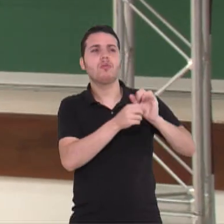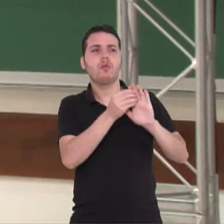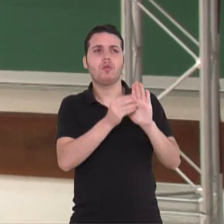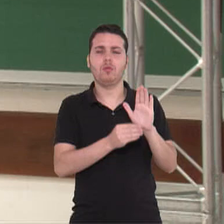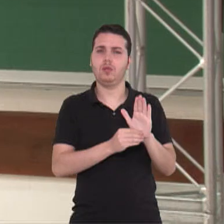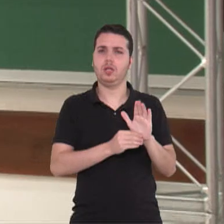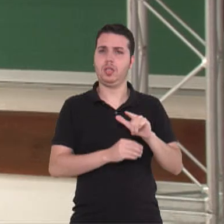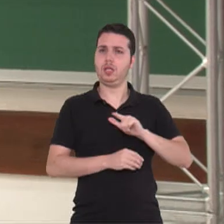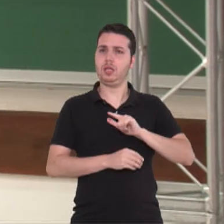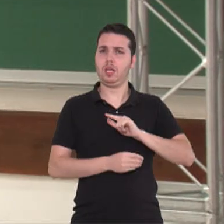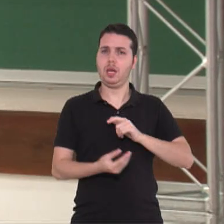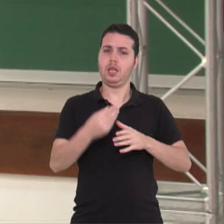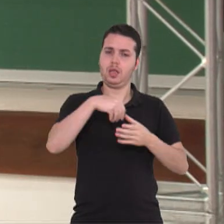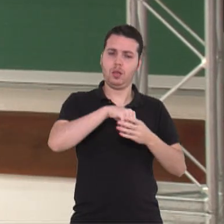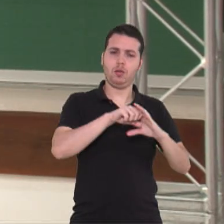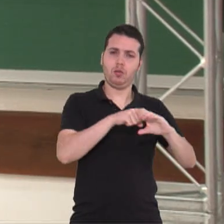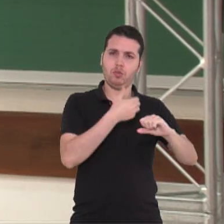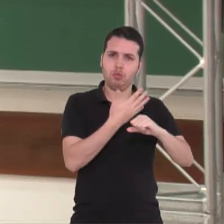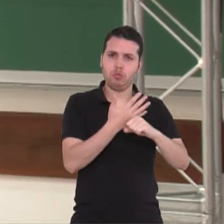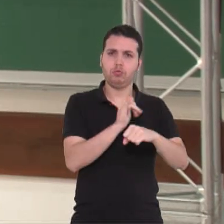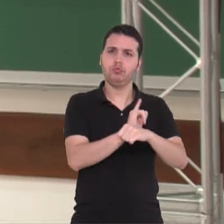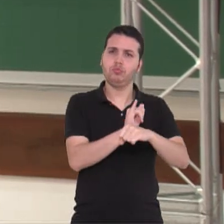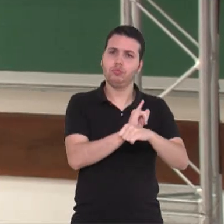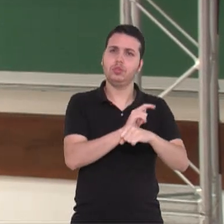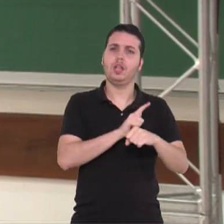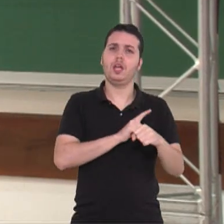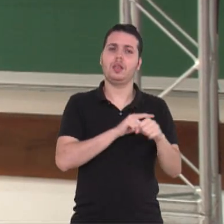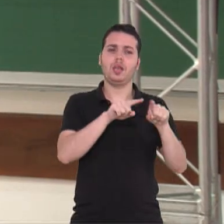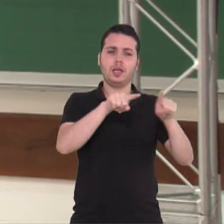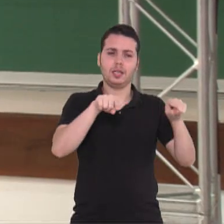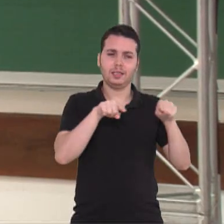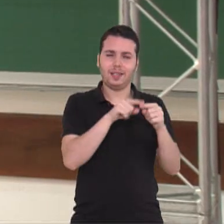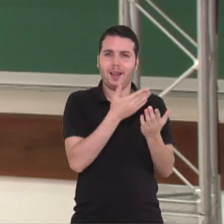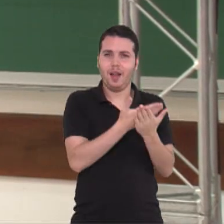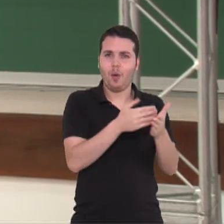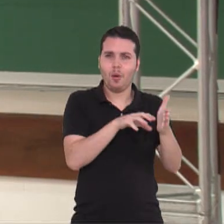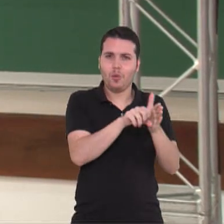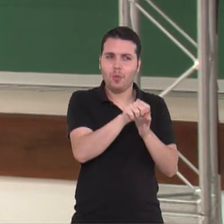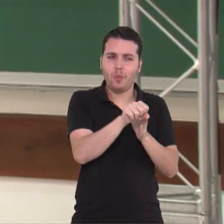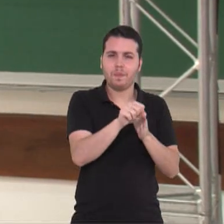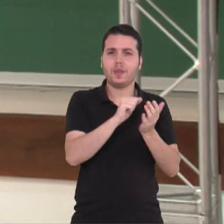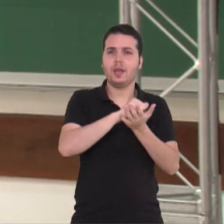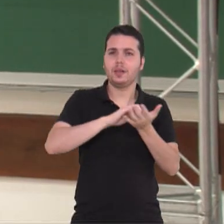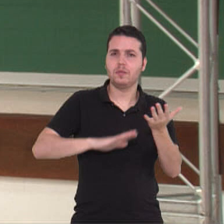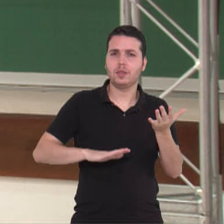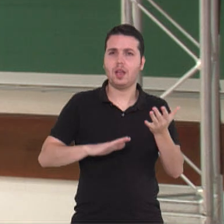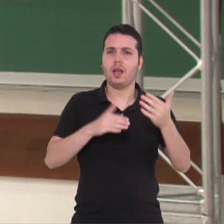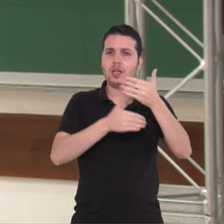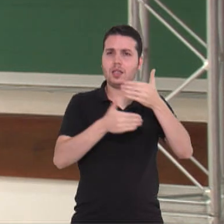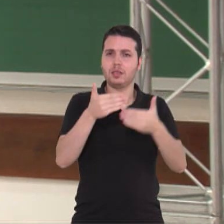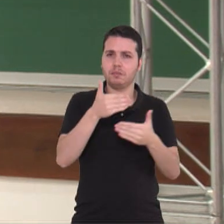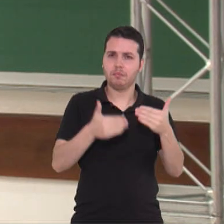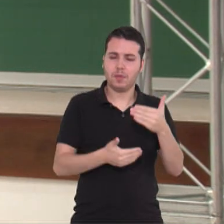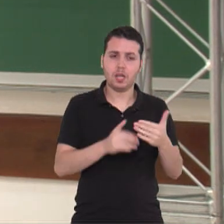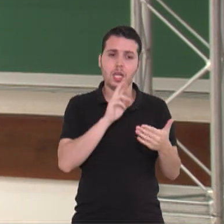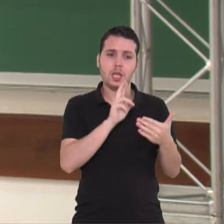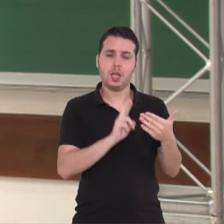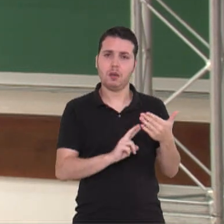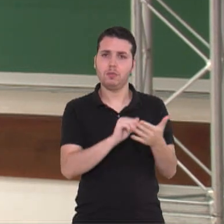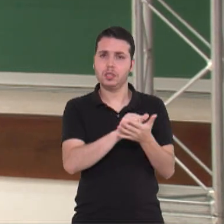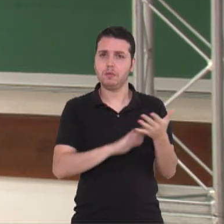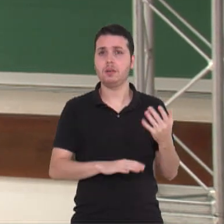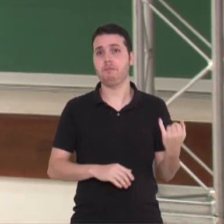vocês têm isso lá no YouTube, tem no Google Classroom as atividades, os slides, façam as atividades, que